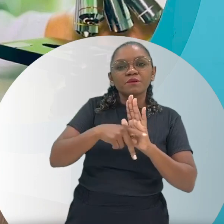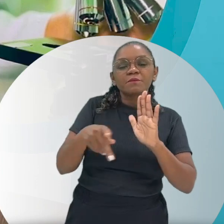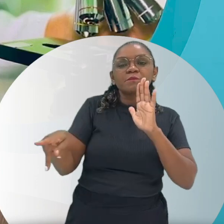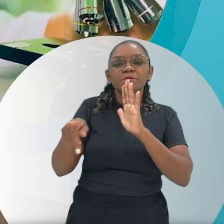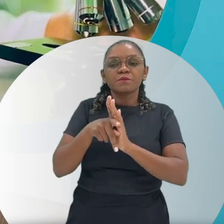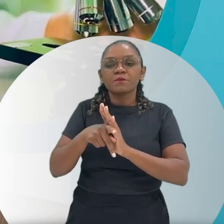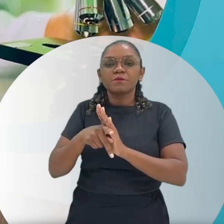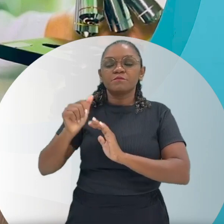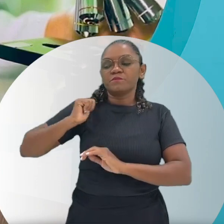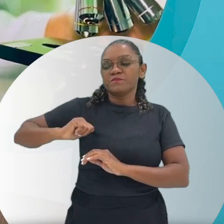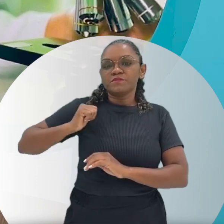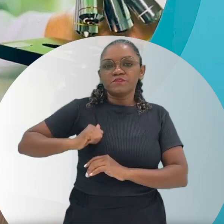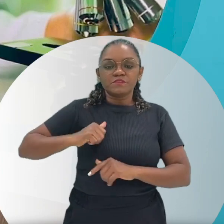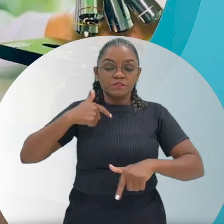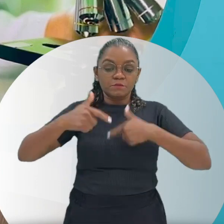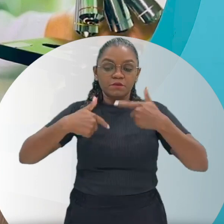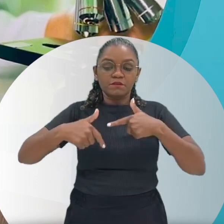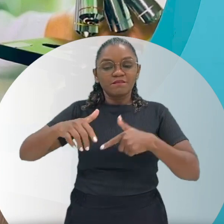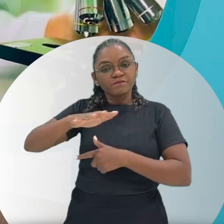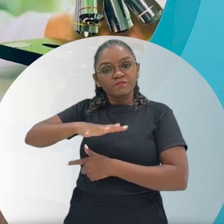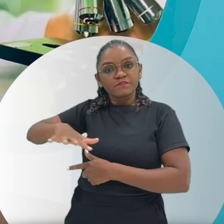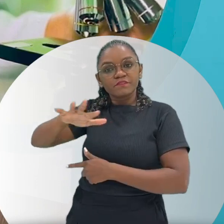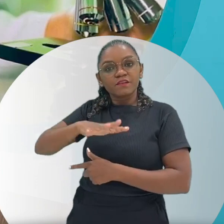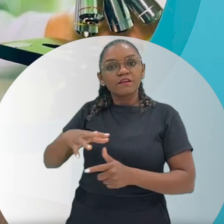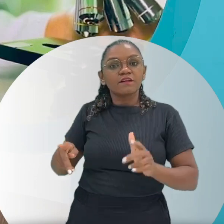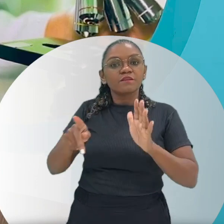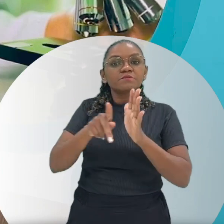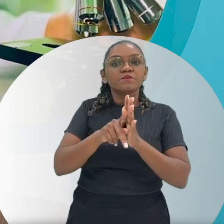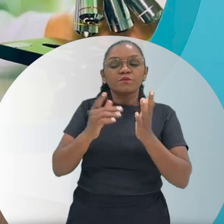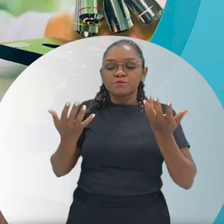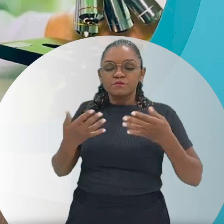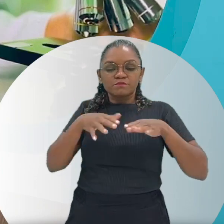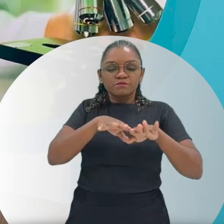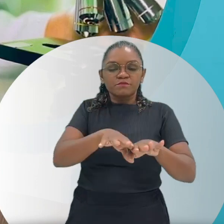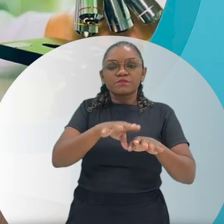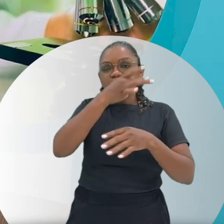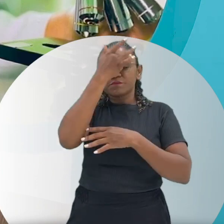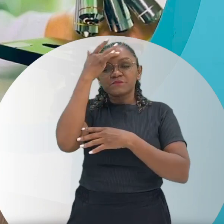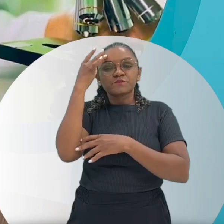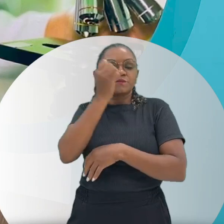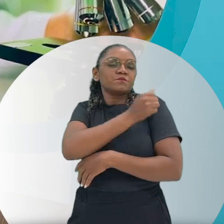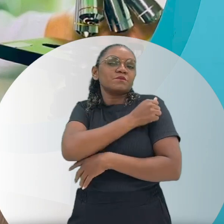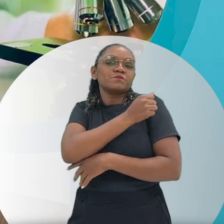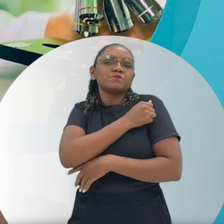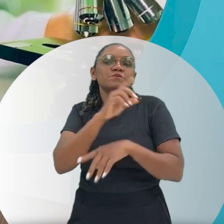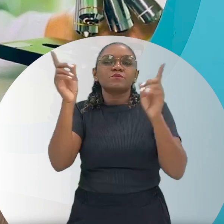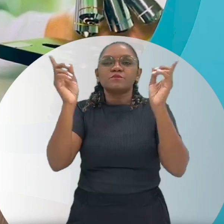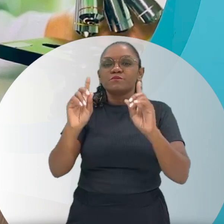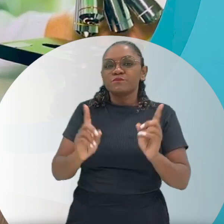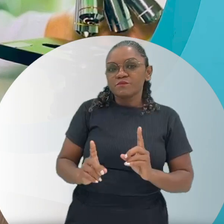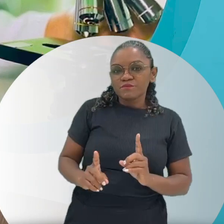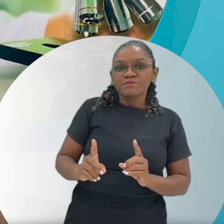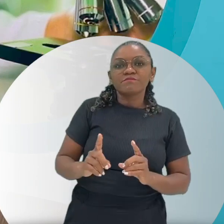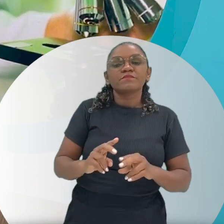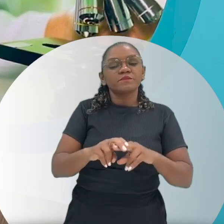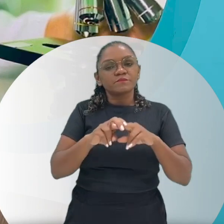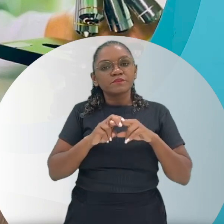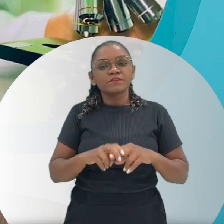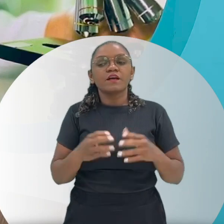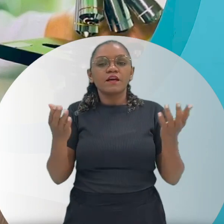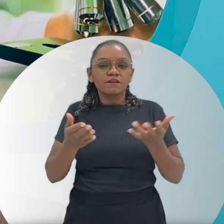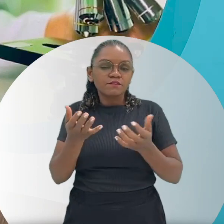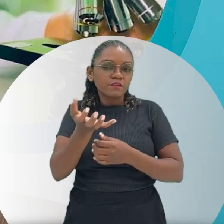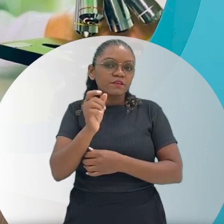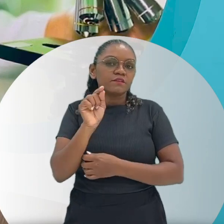nessa área para dar suporte para os nossos alunos, né, com necessidades especiais. Então, eu queria que você comentasse um pouco